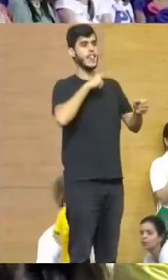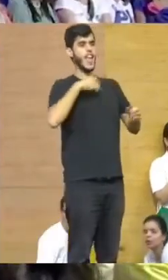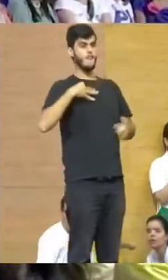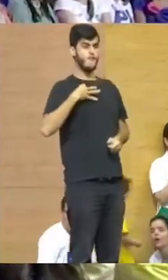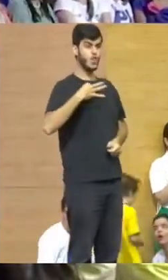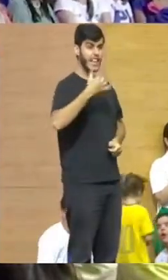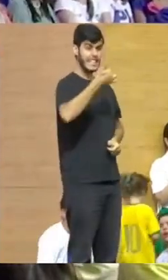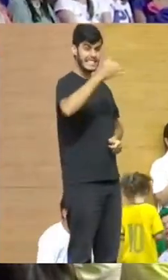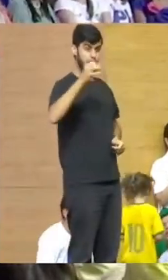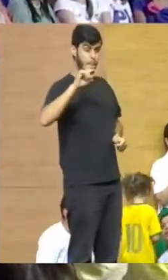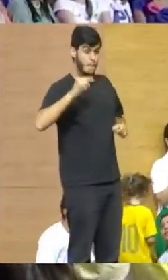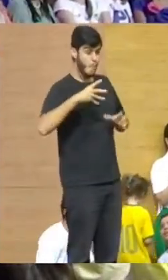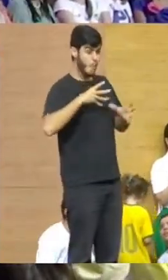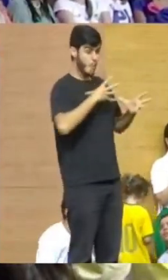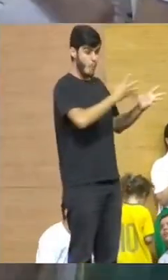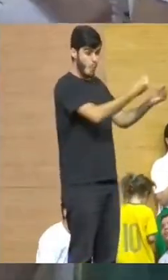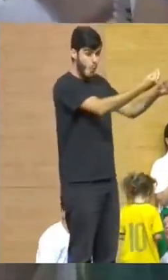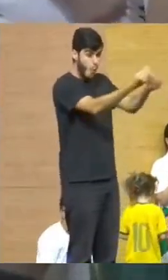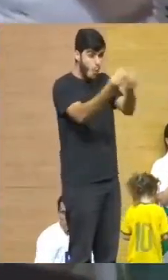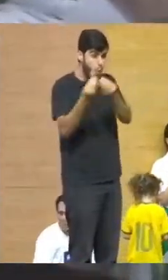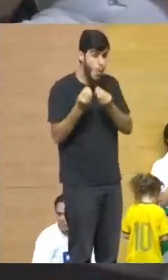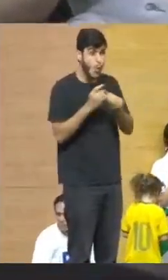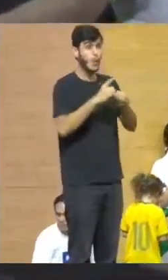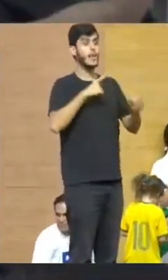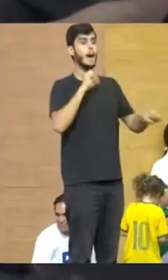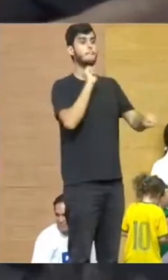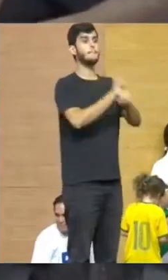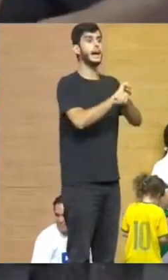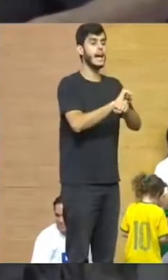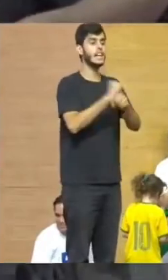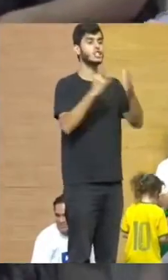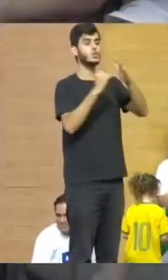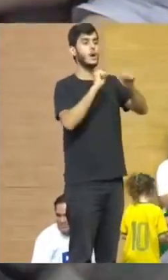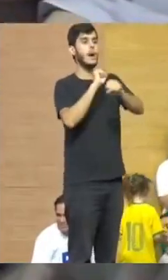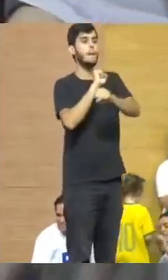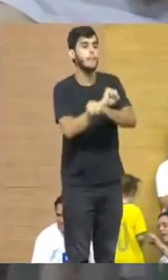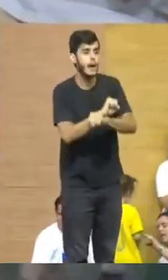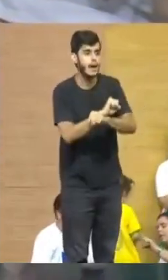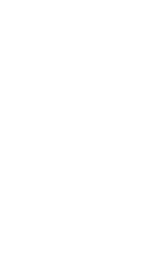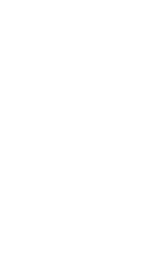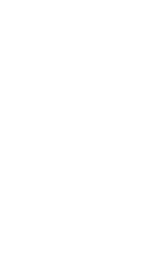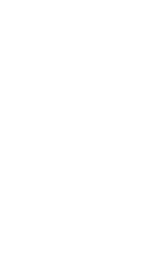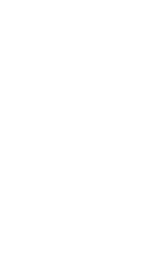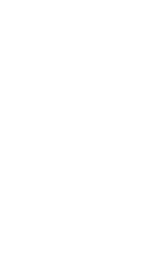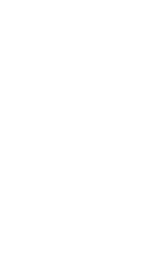cadastrados. E todas as instituições estão paradas, passando por dificuldade.